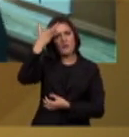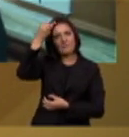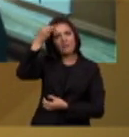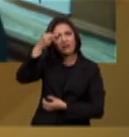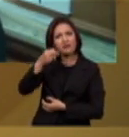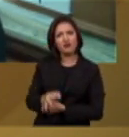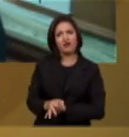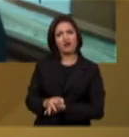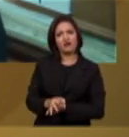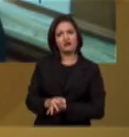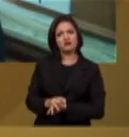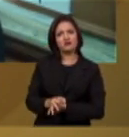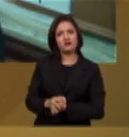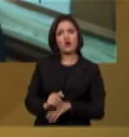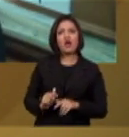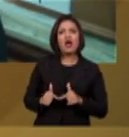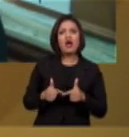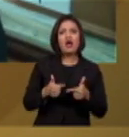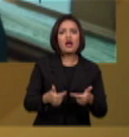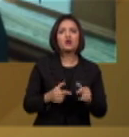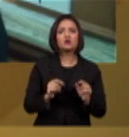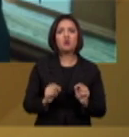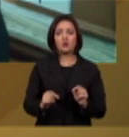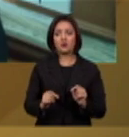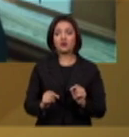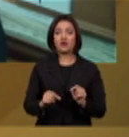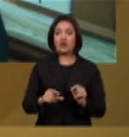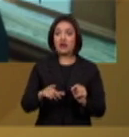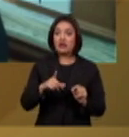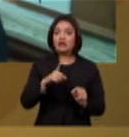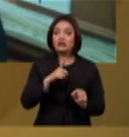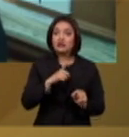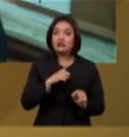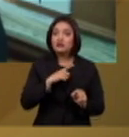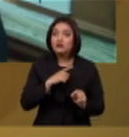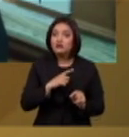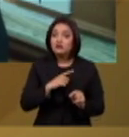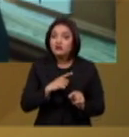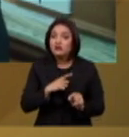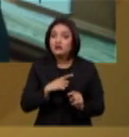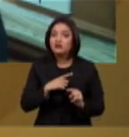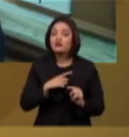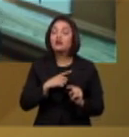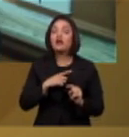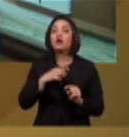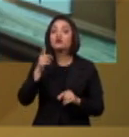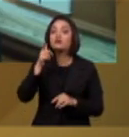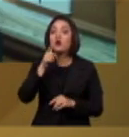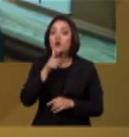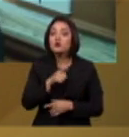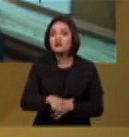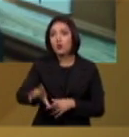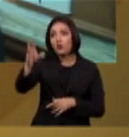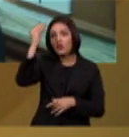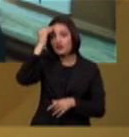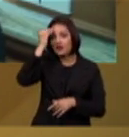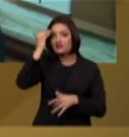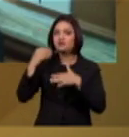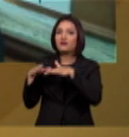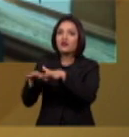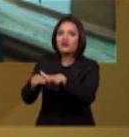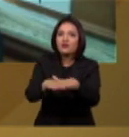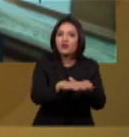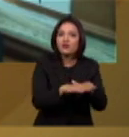compreensão, atuou buscando, acima de tudo, o entendimento e a harmonia que